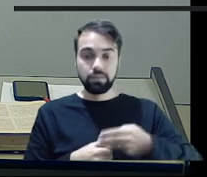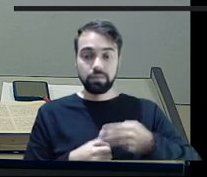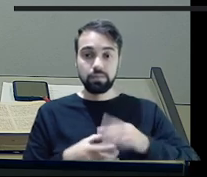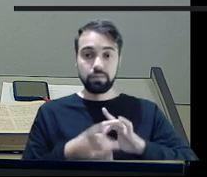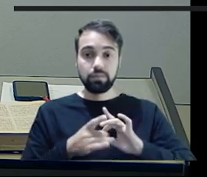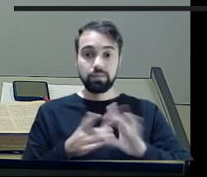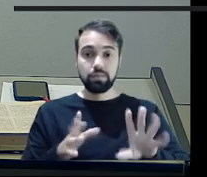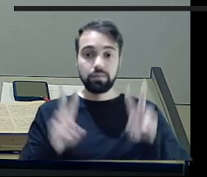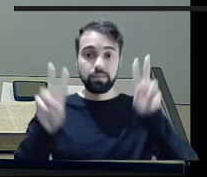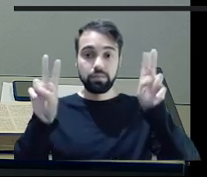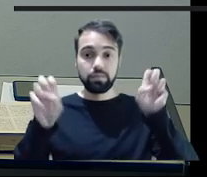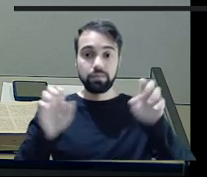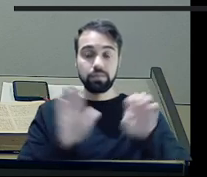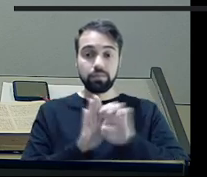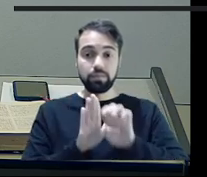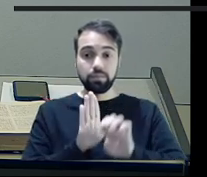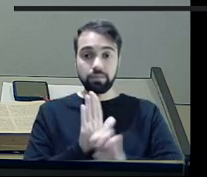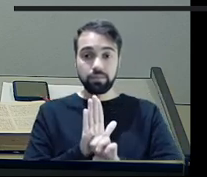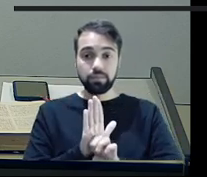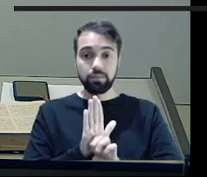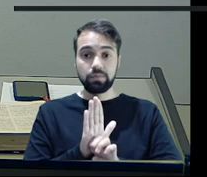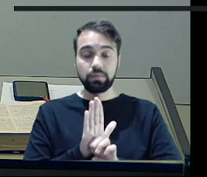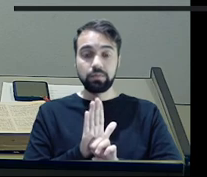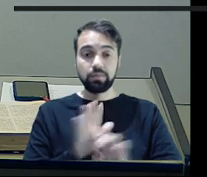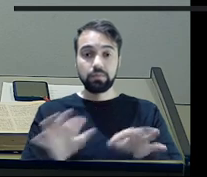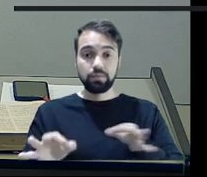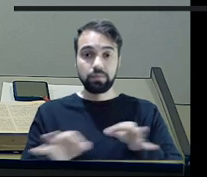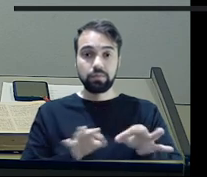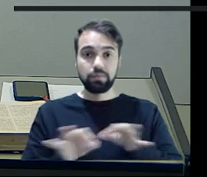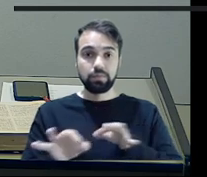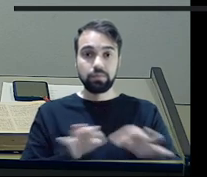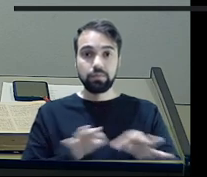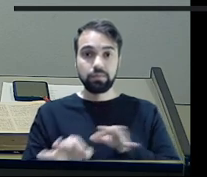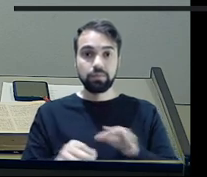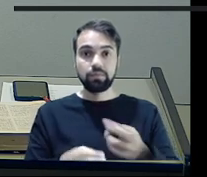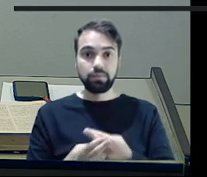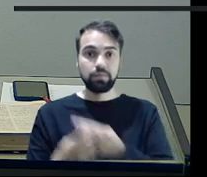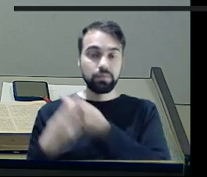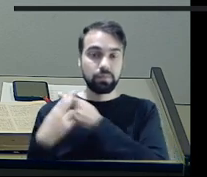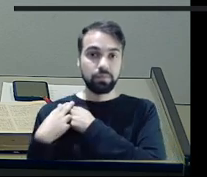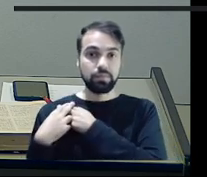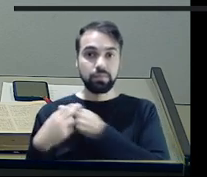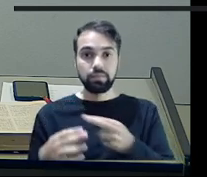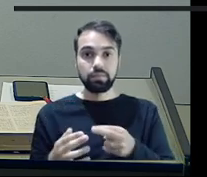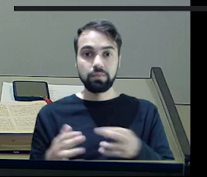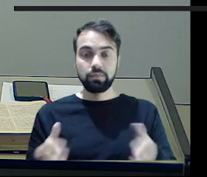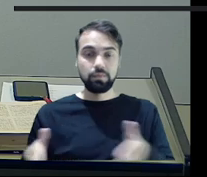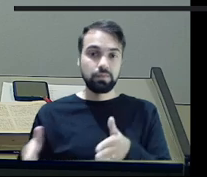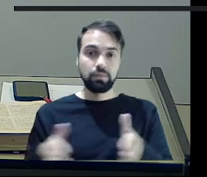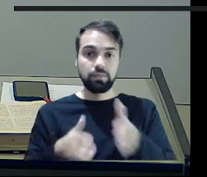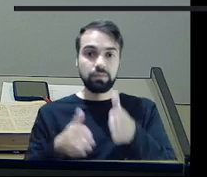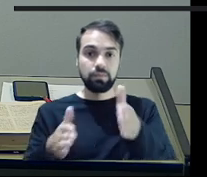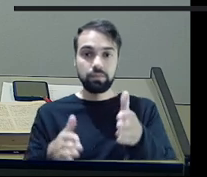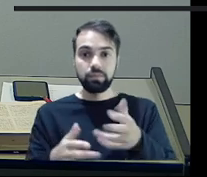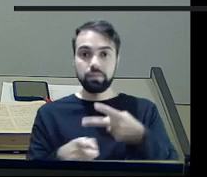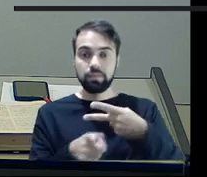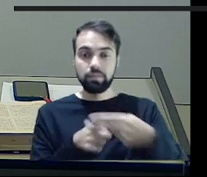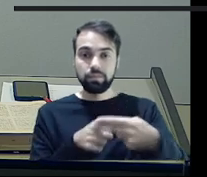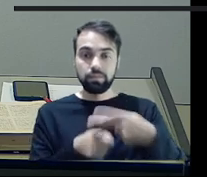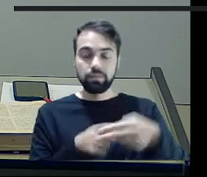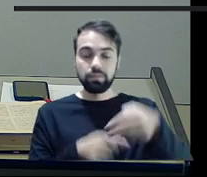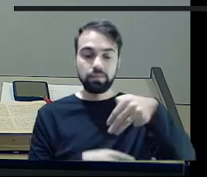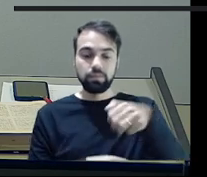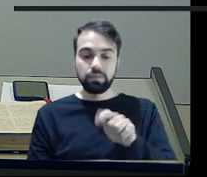os estatutos e o plano de cargo, carreira e vencimento do Magistério Público